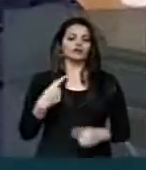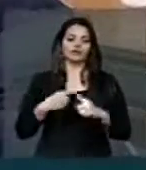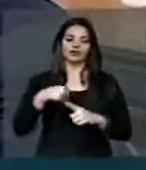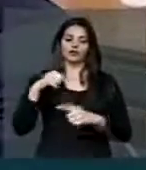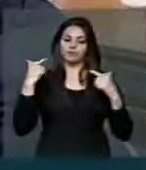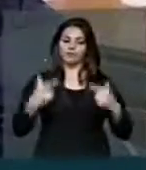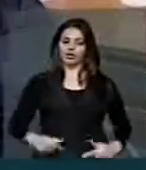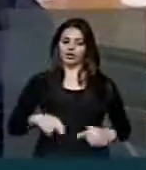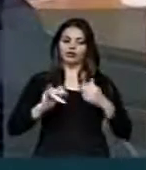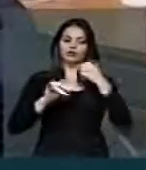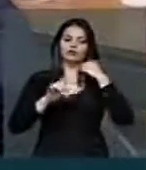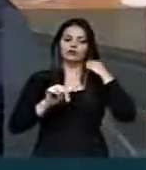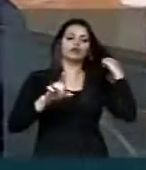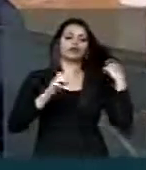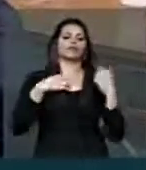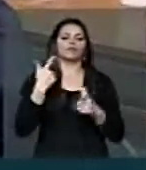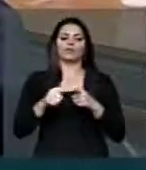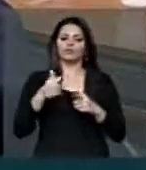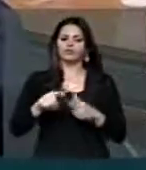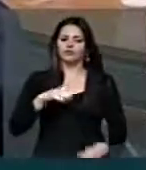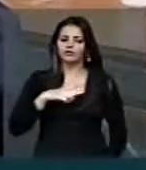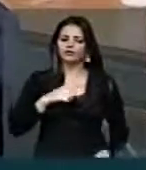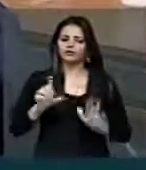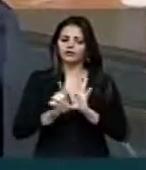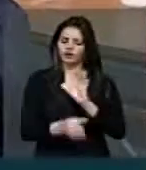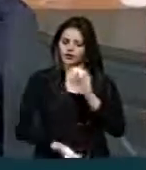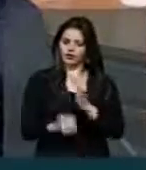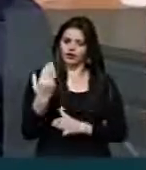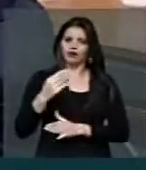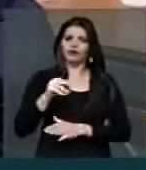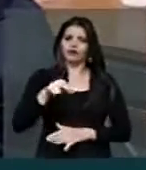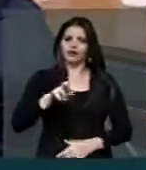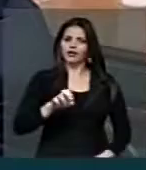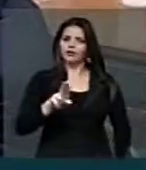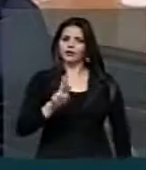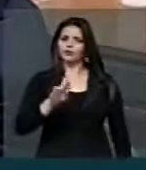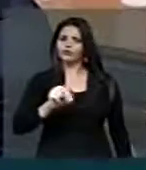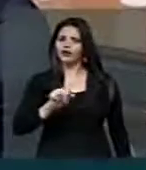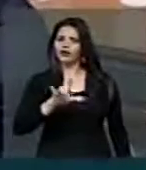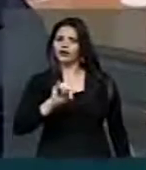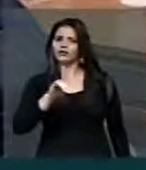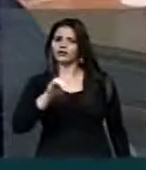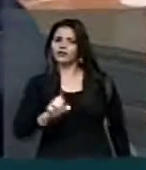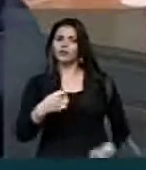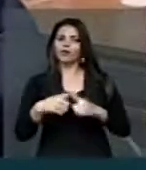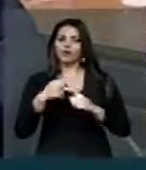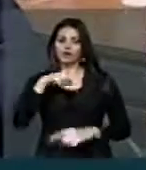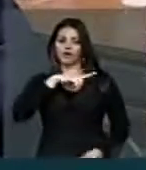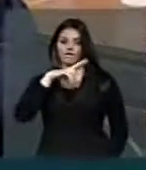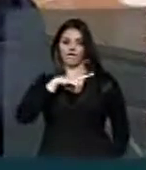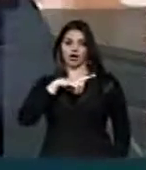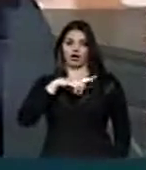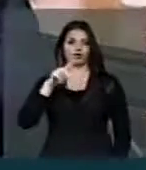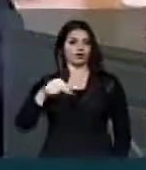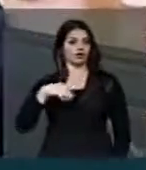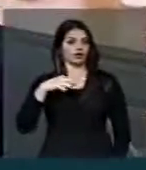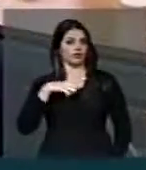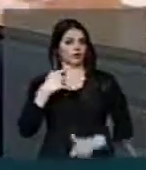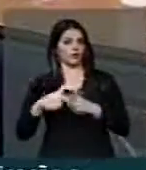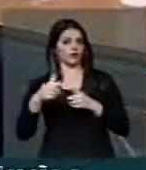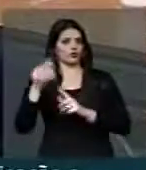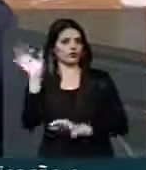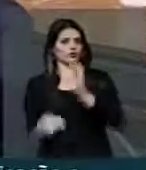neutralidade, tem problemas, vamos fazer uma lei para tratar de neutralidade. A questão de privacidade ocorre, a